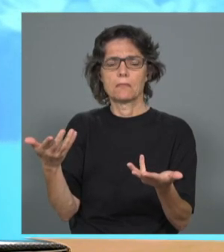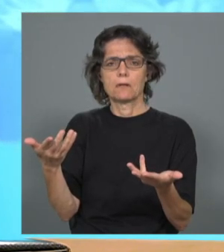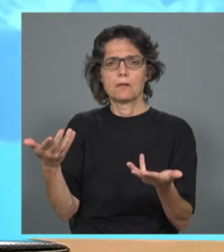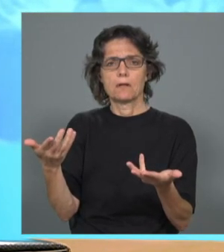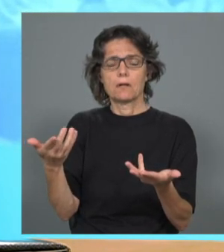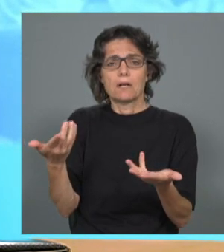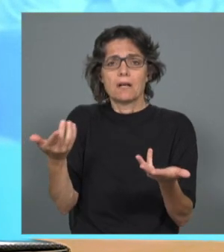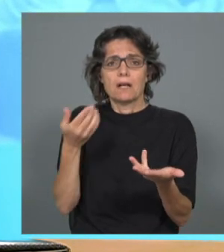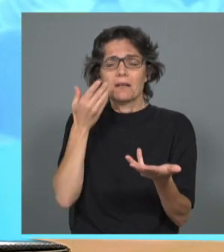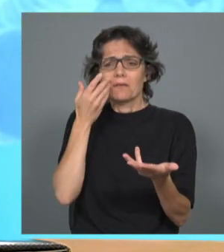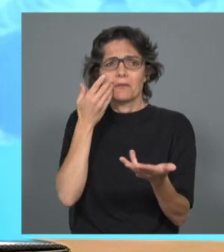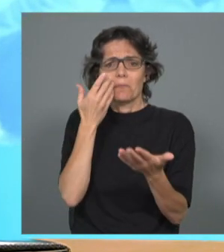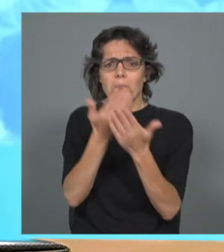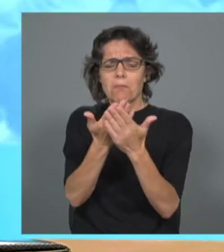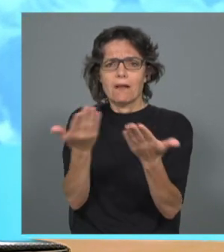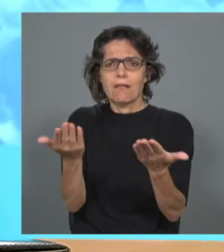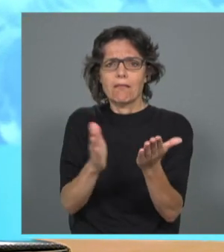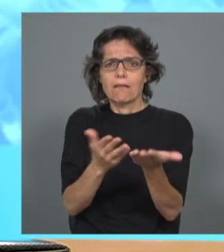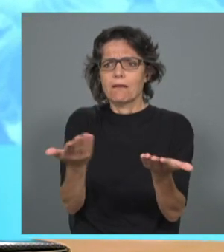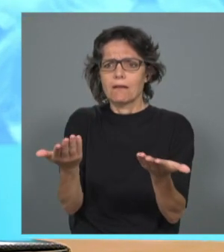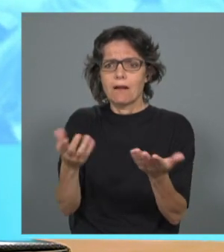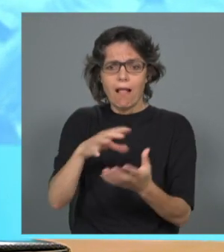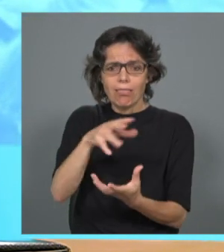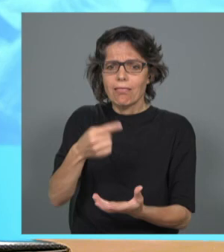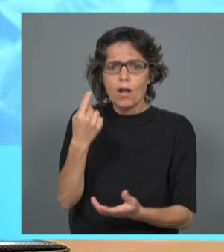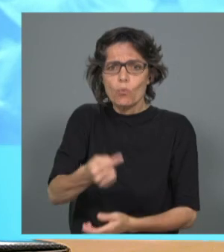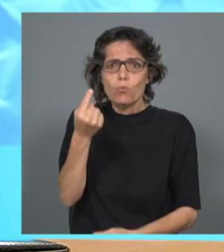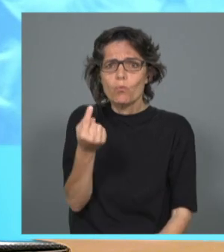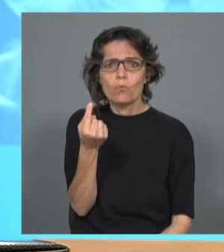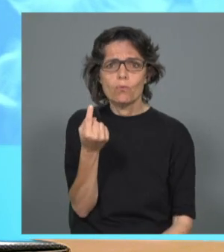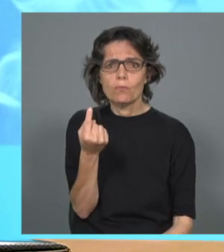o óbvio, o evidente não tem consciência, não sabe. Terra é só uma, não é?